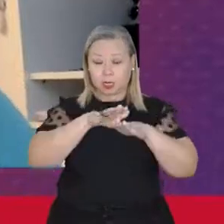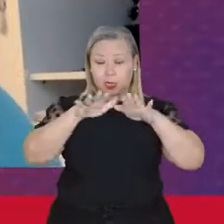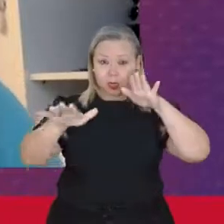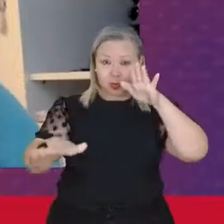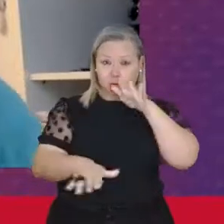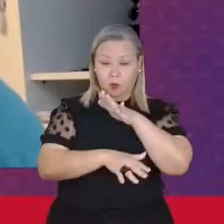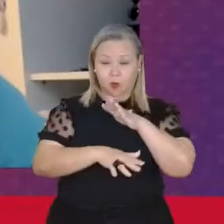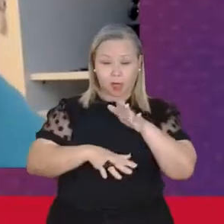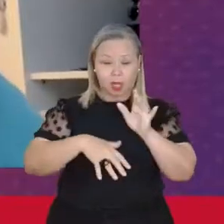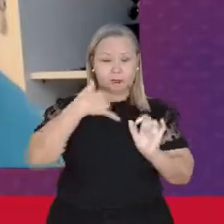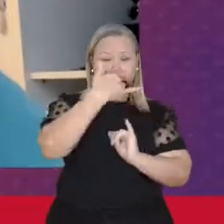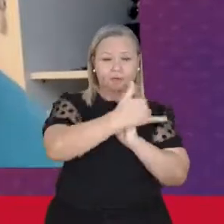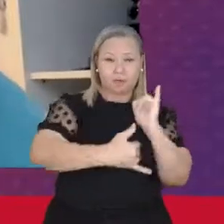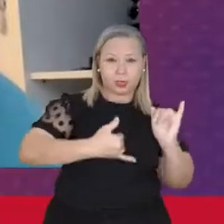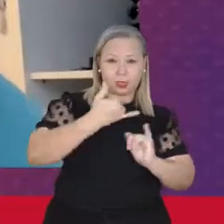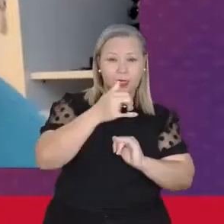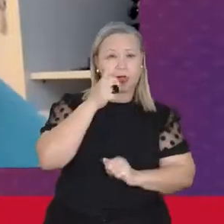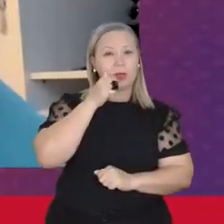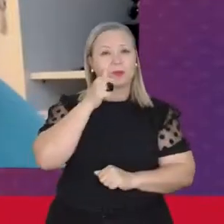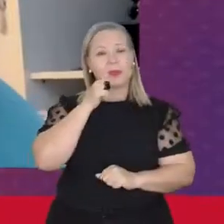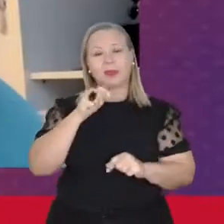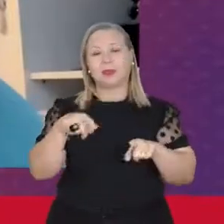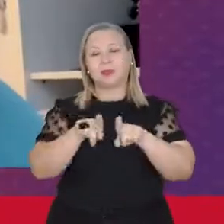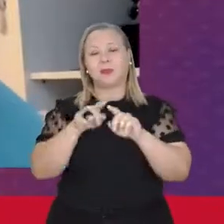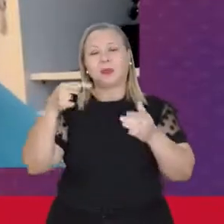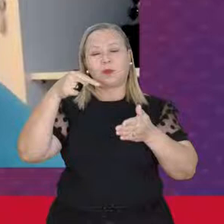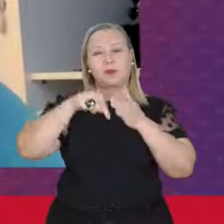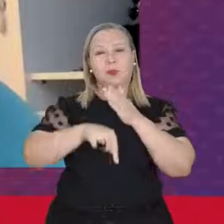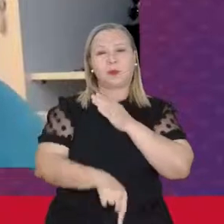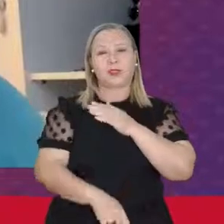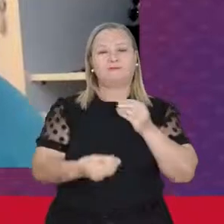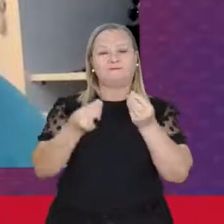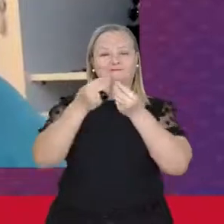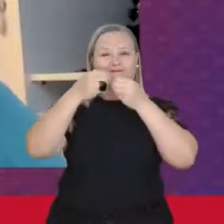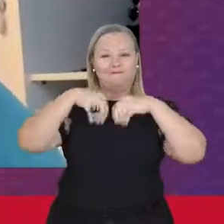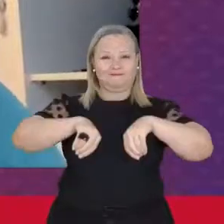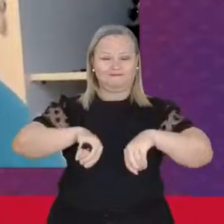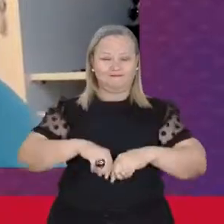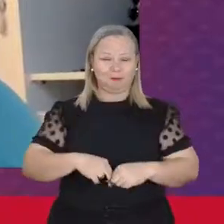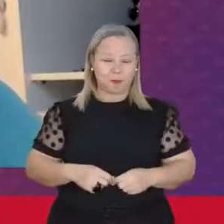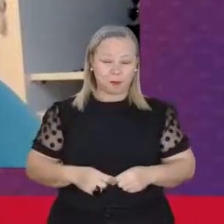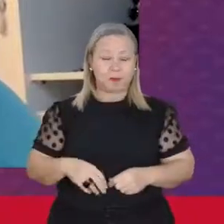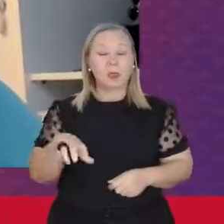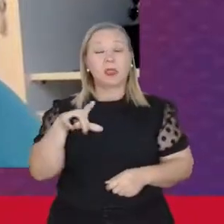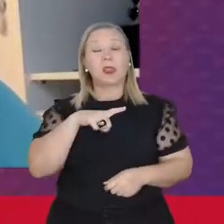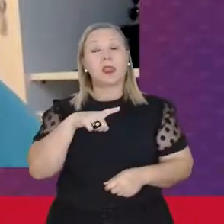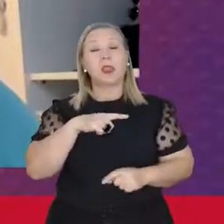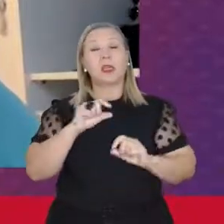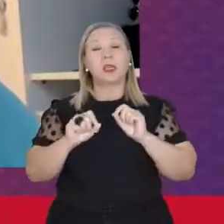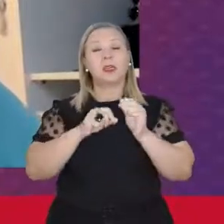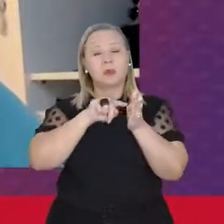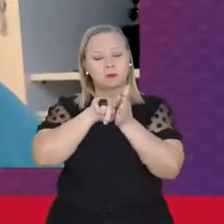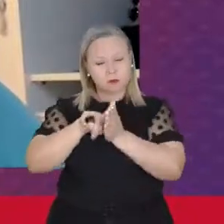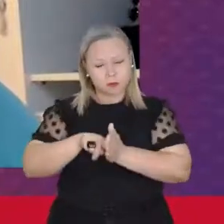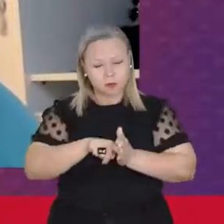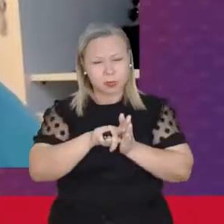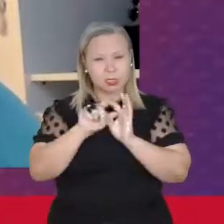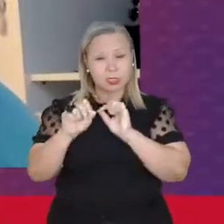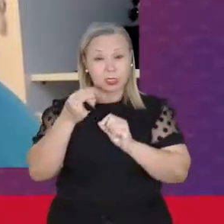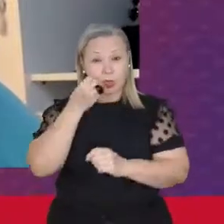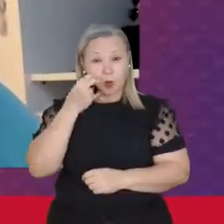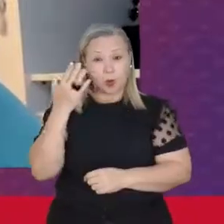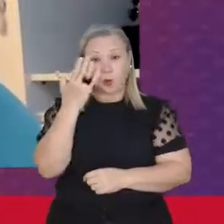desigualdade digital, as mulheres também são profundamente prejudicadas, né? Nós temos uma pesquisa que prova,